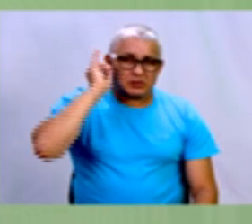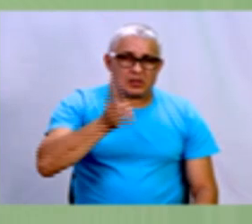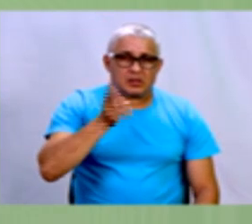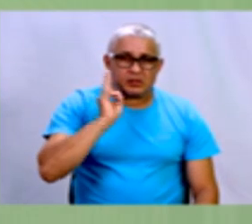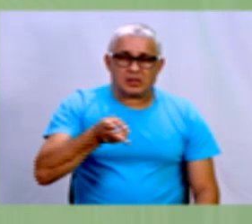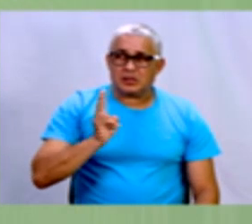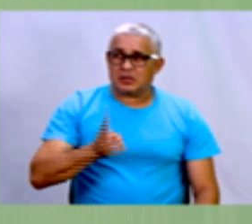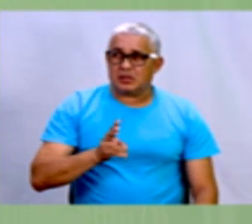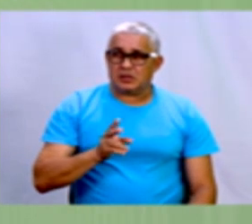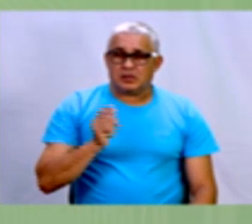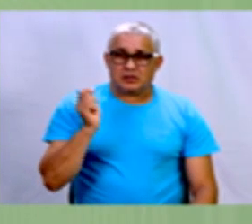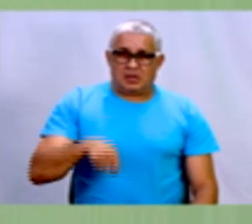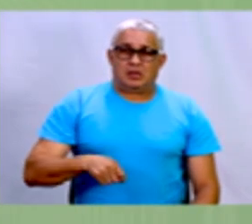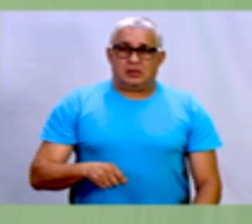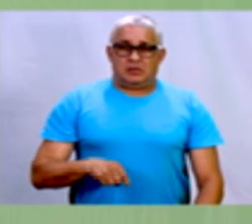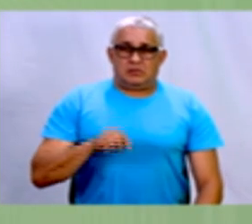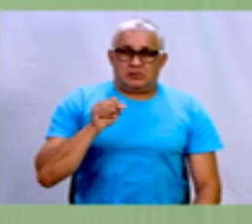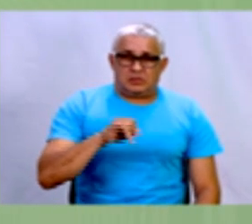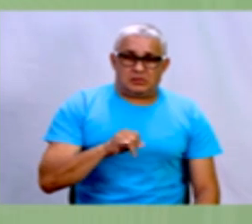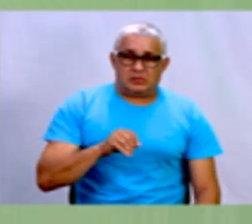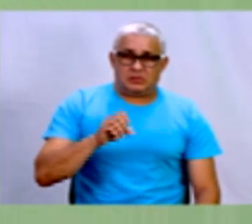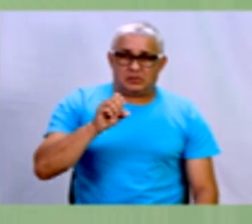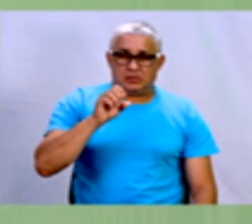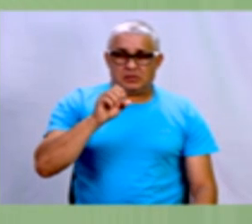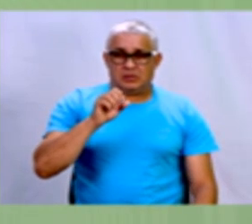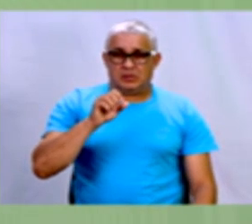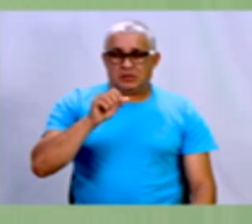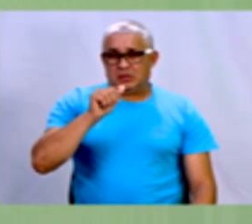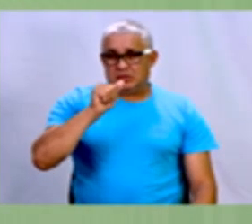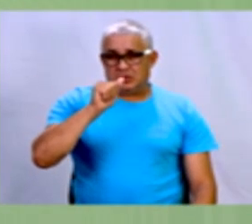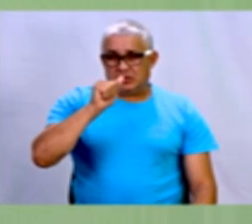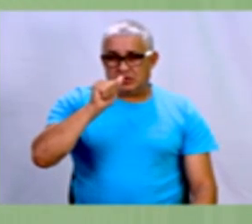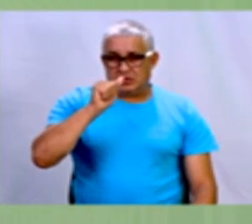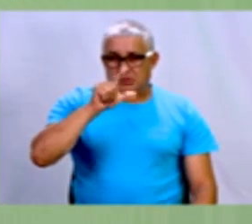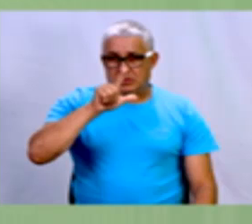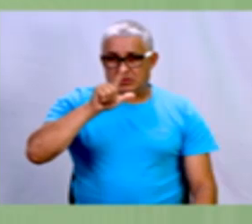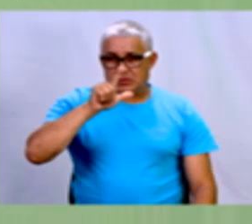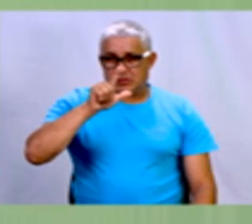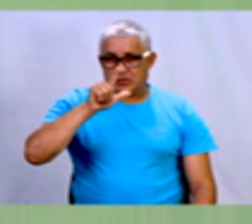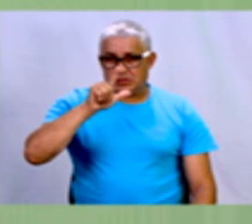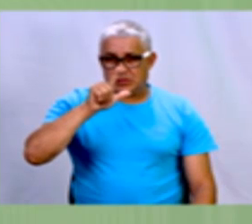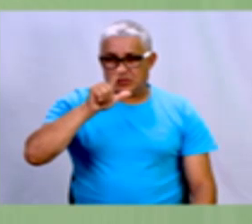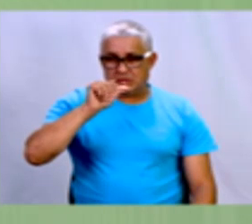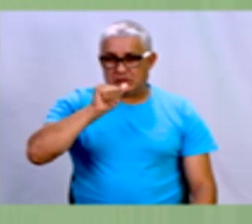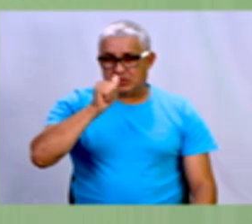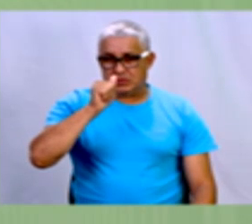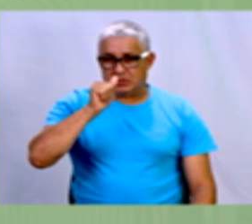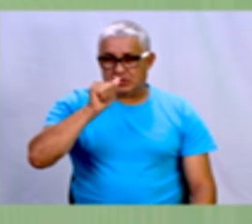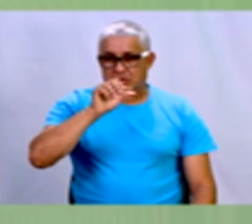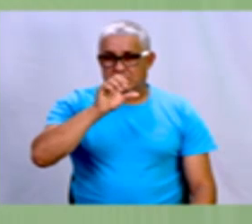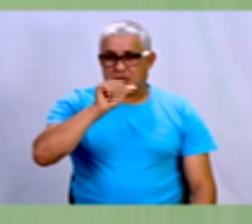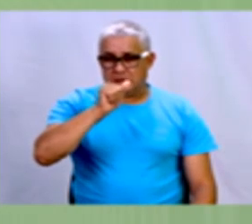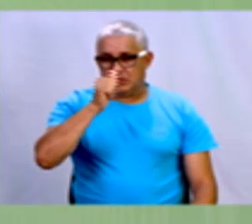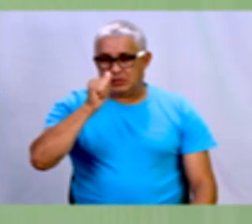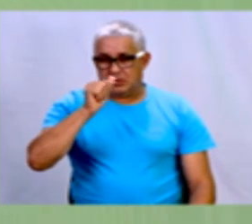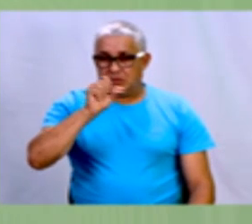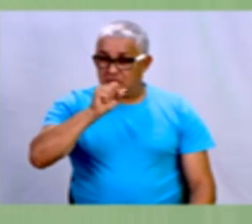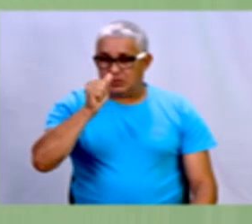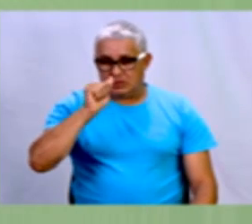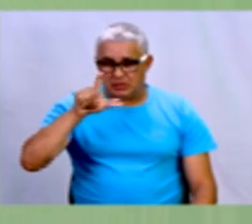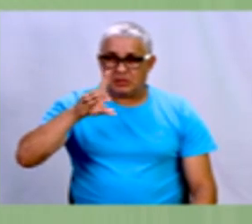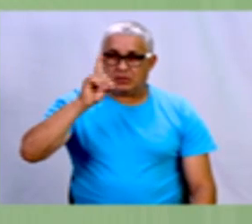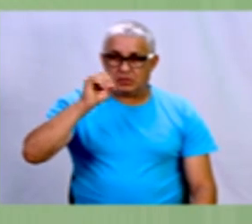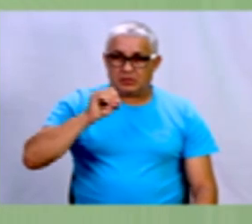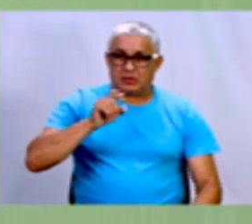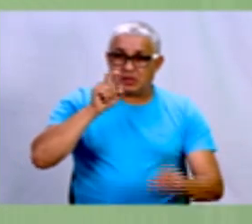Isso somente será possível se o saldo devedor inicial for dividido pelo número de períodos envolvidos no financiamento. Olha aqui,